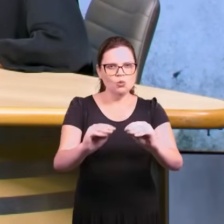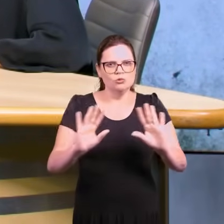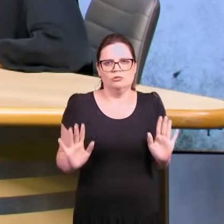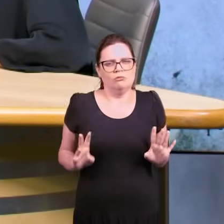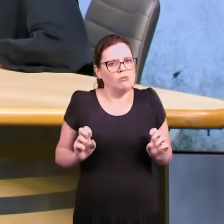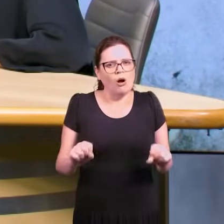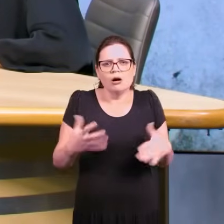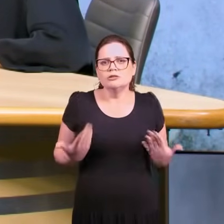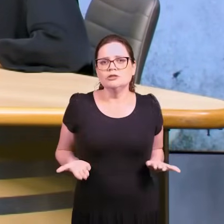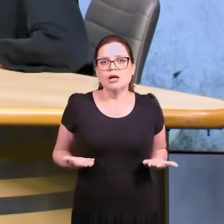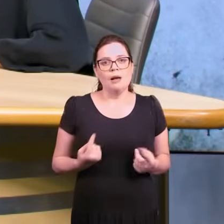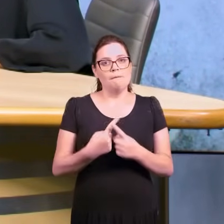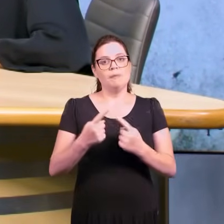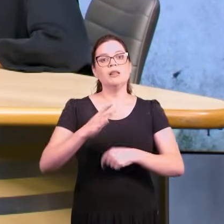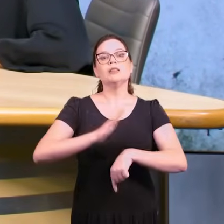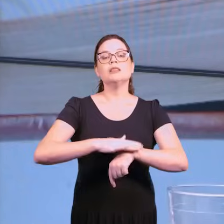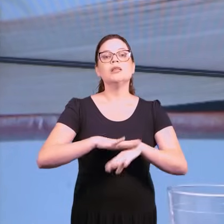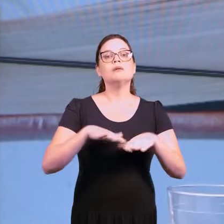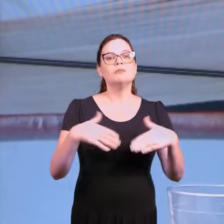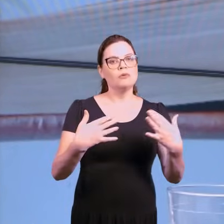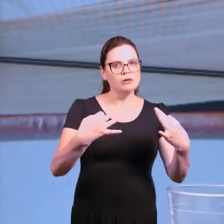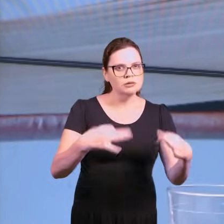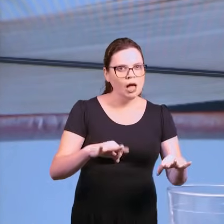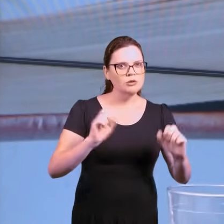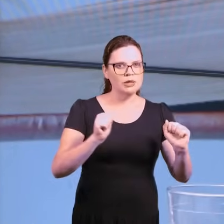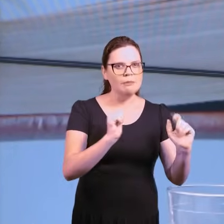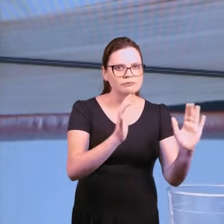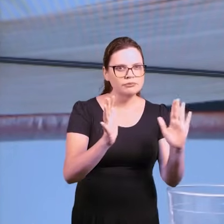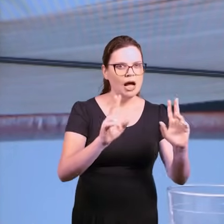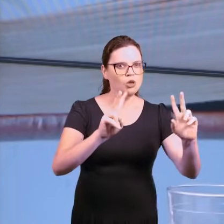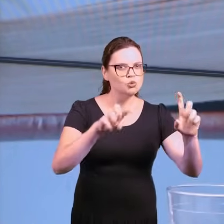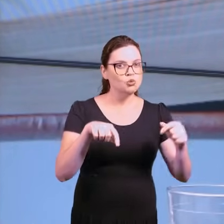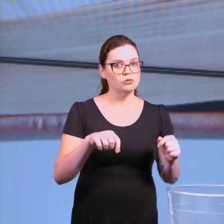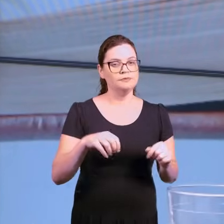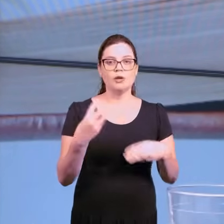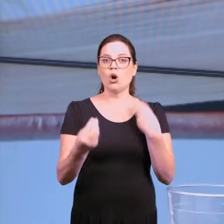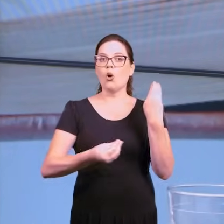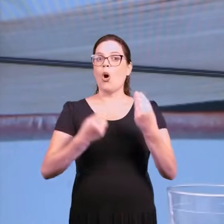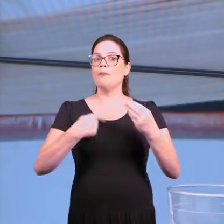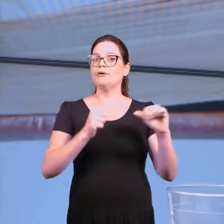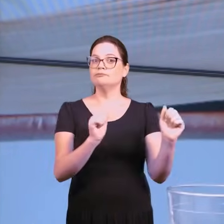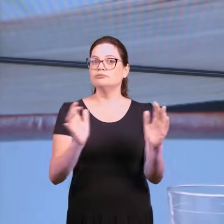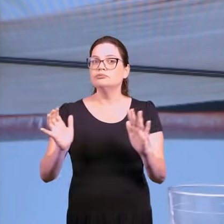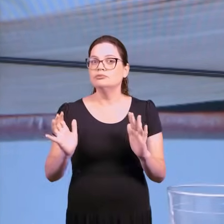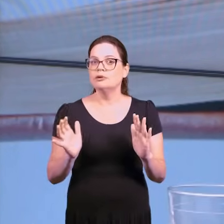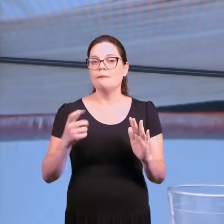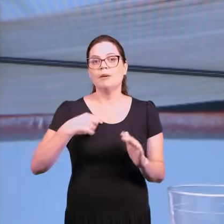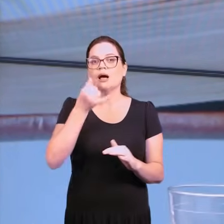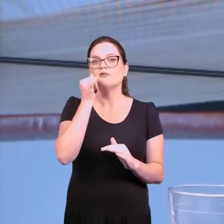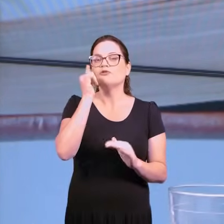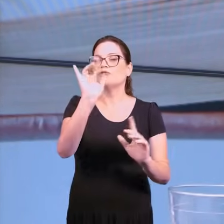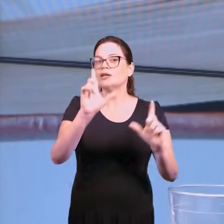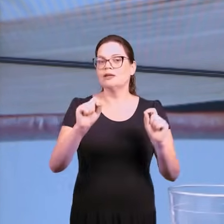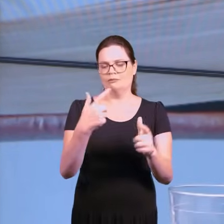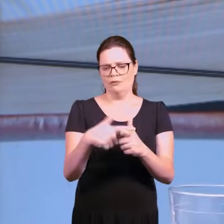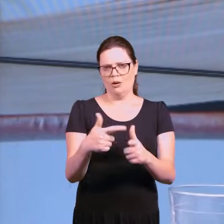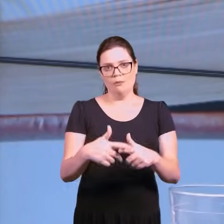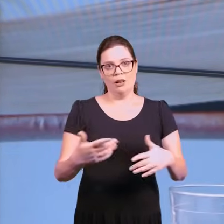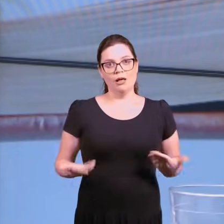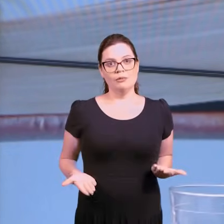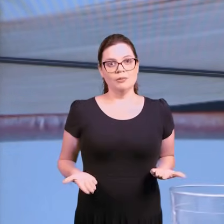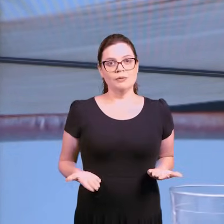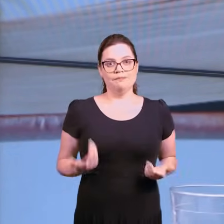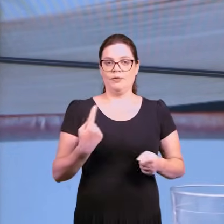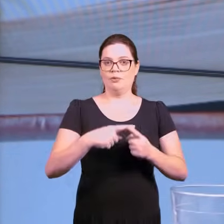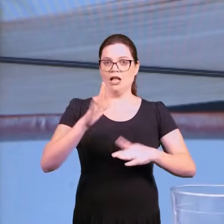e modo. Existe a hora de falar as coisas e a forma como falar as coisas para nós evitarmos esses problemas que nós